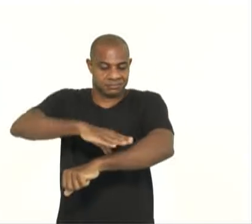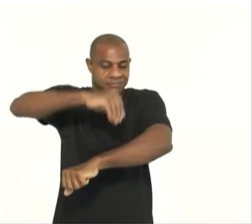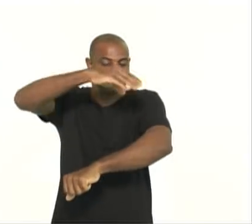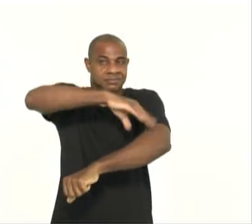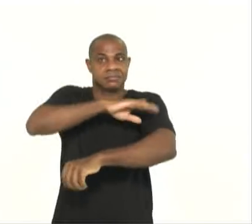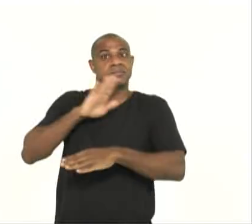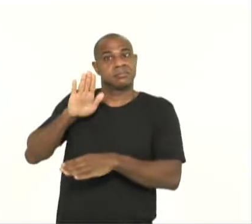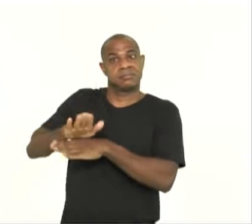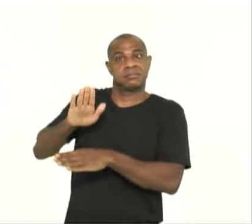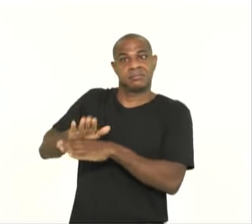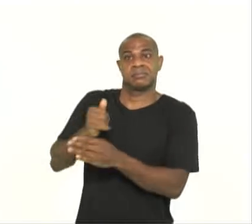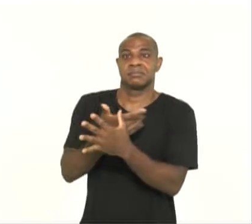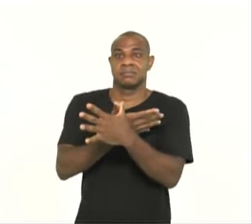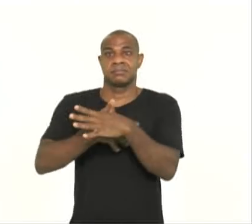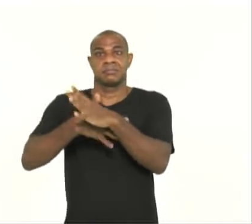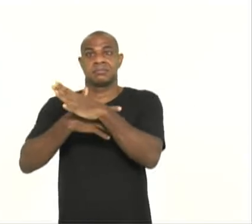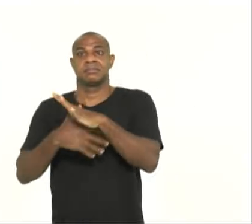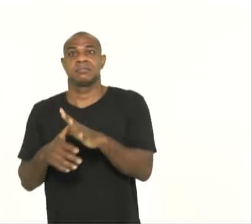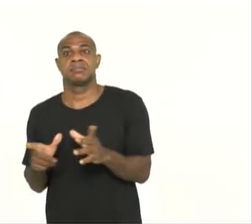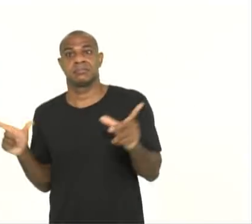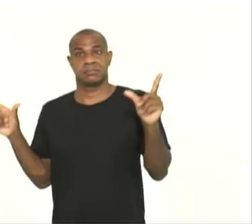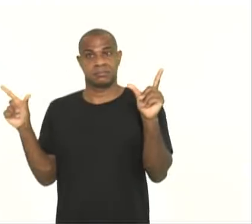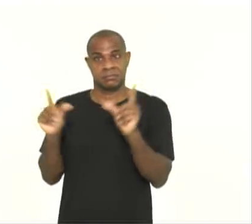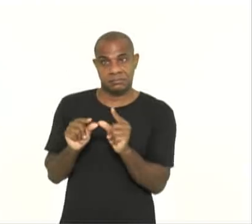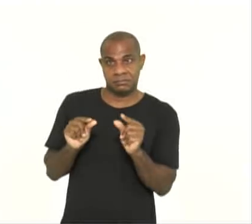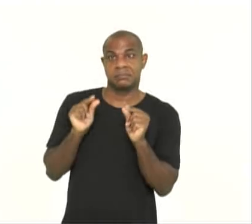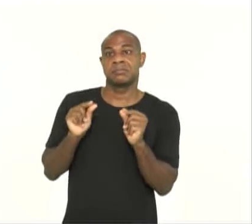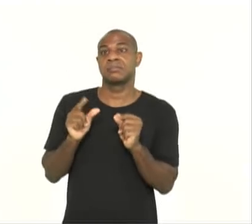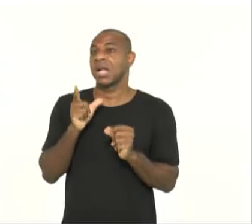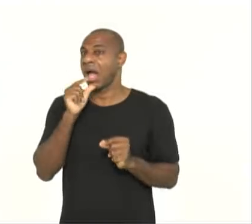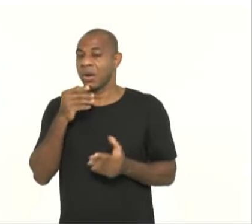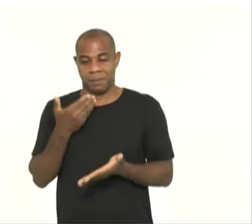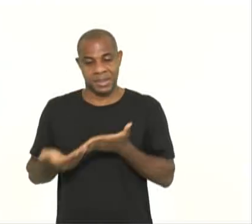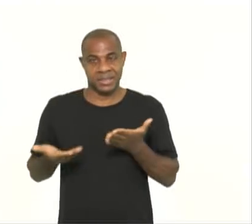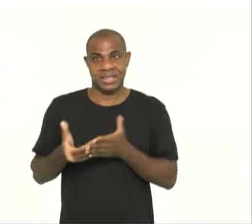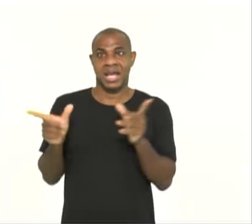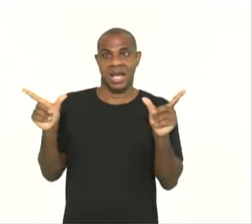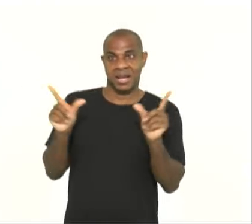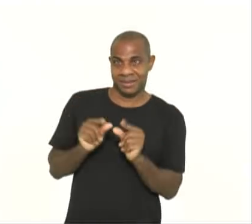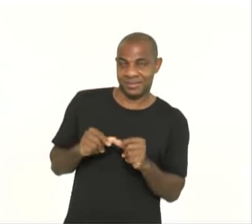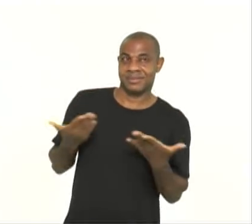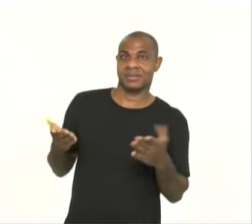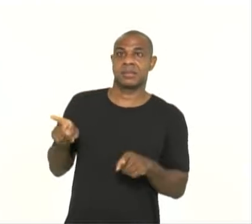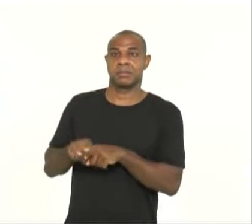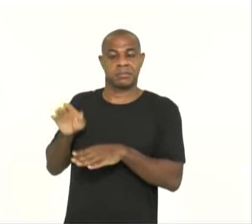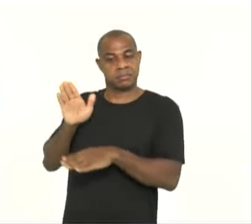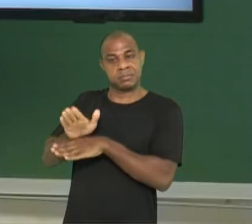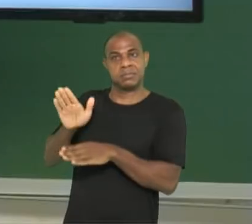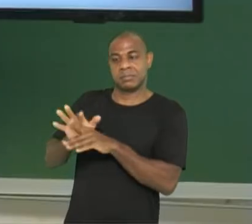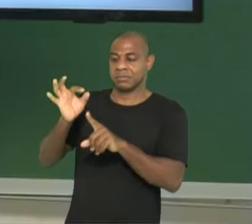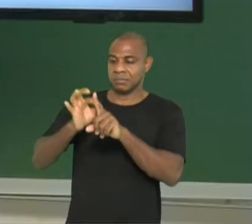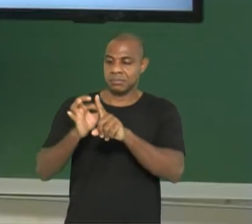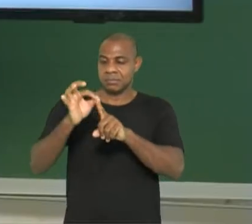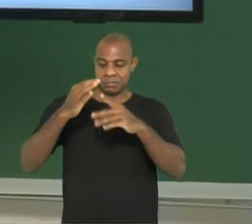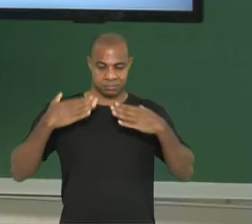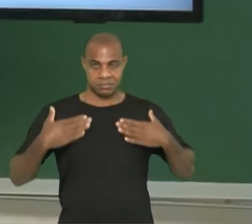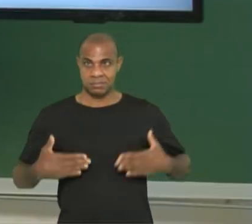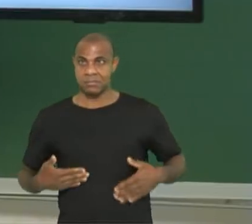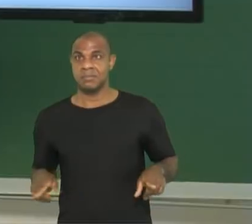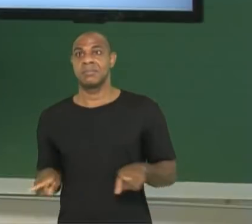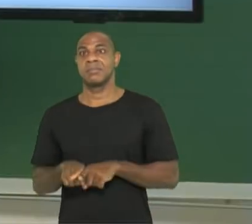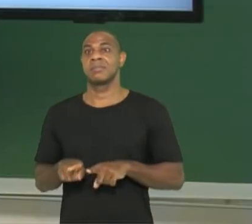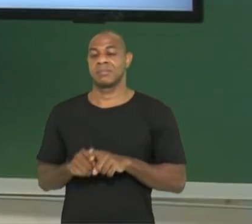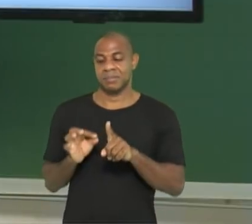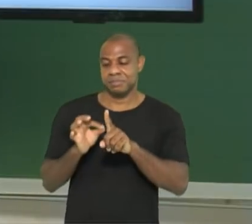as aves e elas vão diminuir a perca de água do corpo delas, além de auxiliar no controle da temperatura corporal. A gente já vai